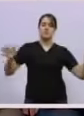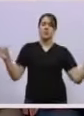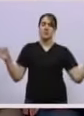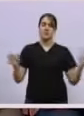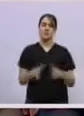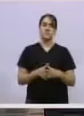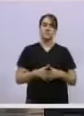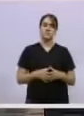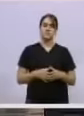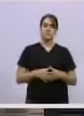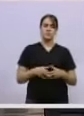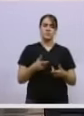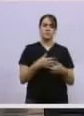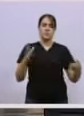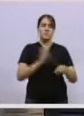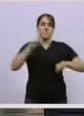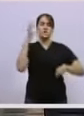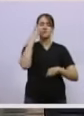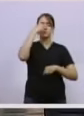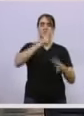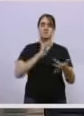Para mim não tem expressão mais linda de um Cristo